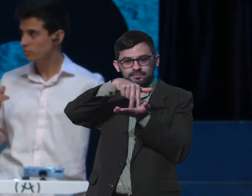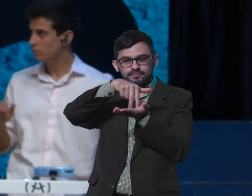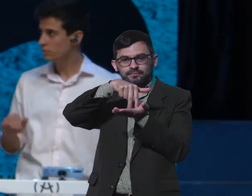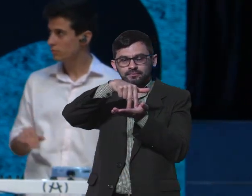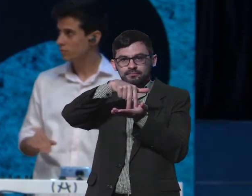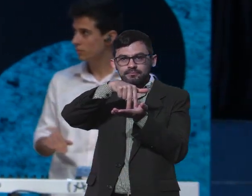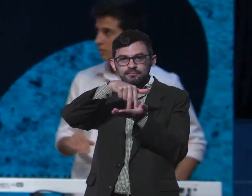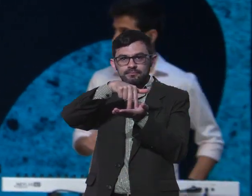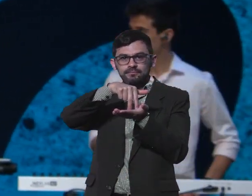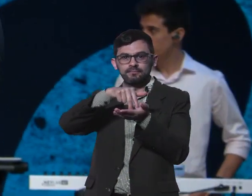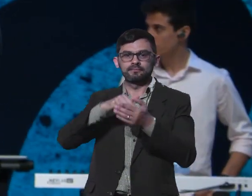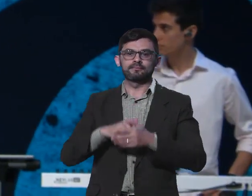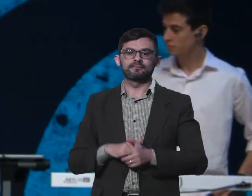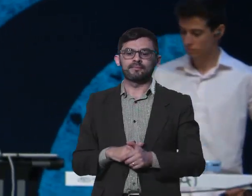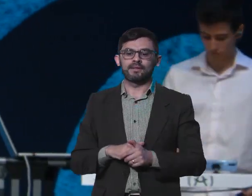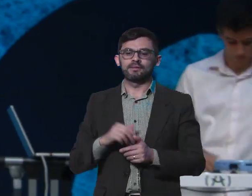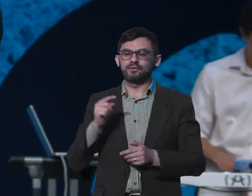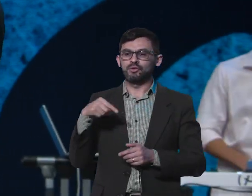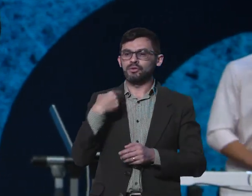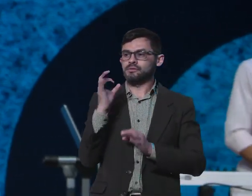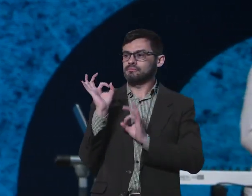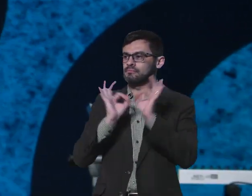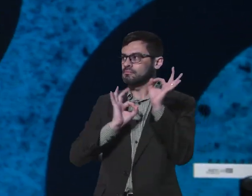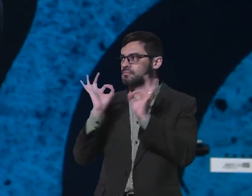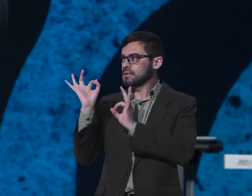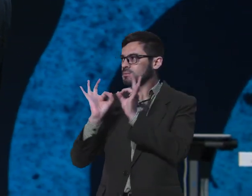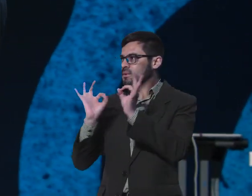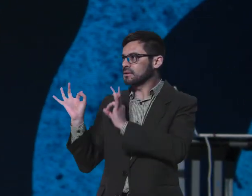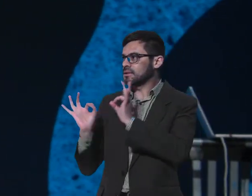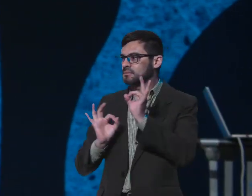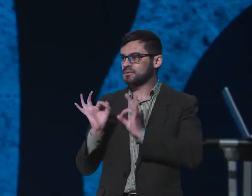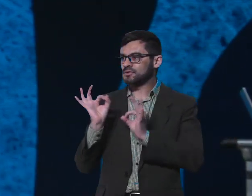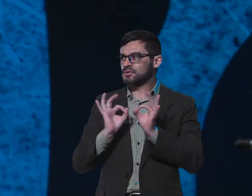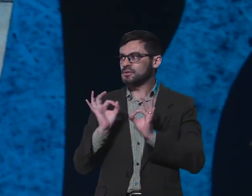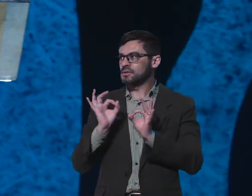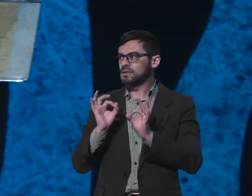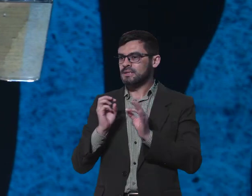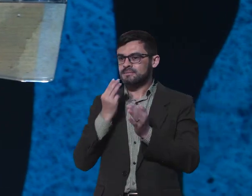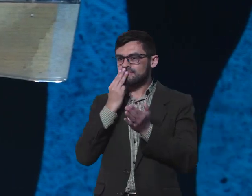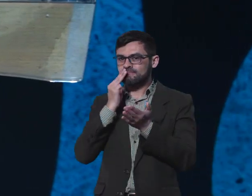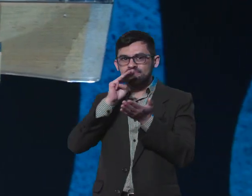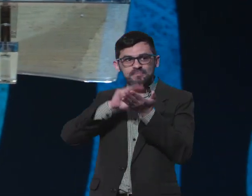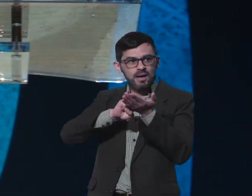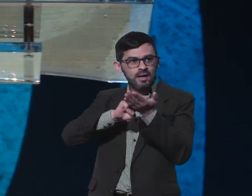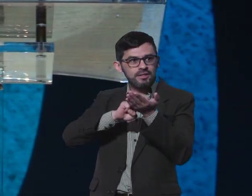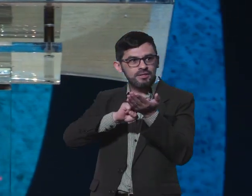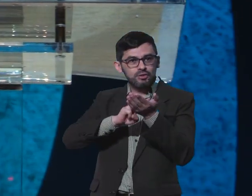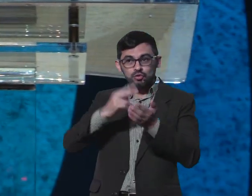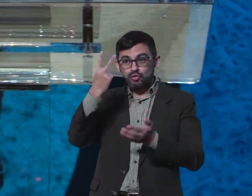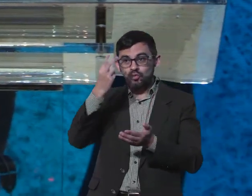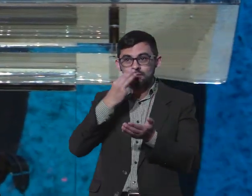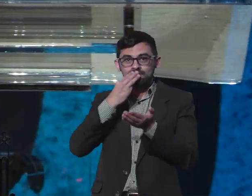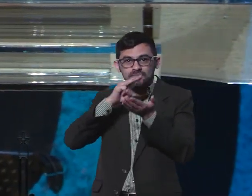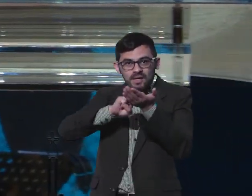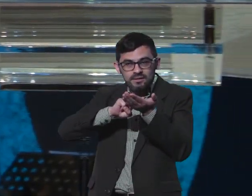pé. Nós preparamos umas cartinhas para você. 2